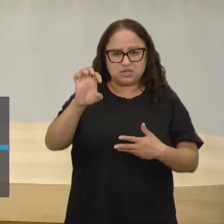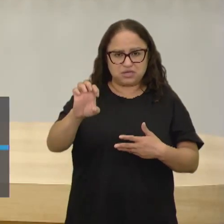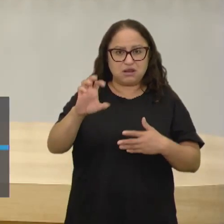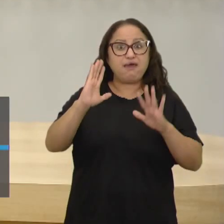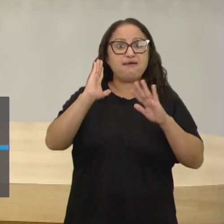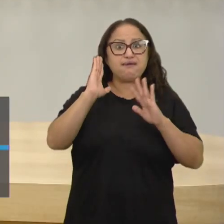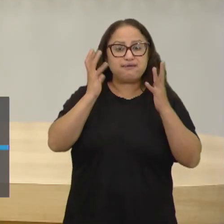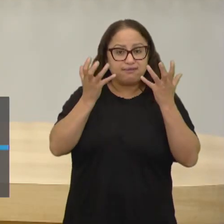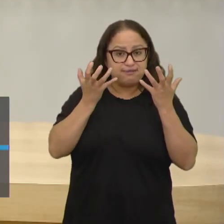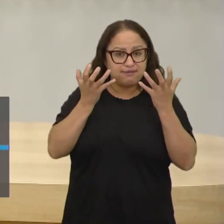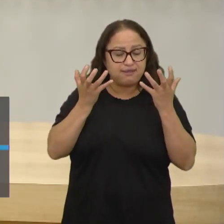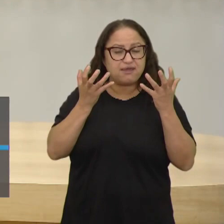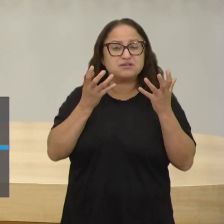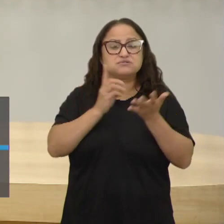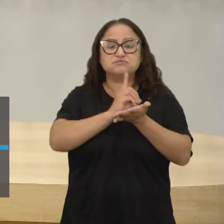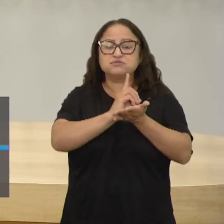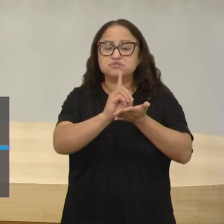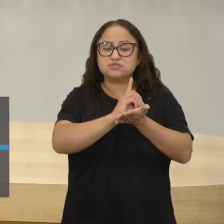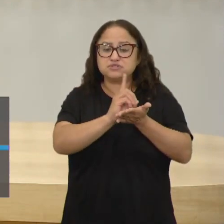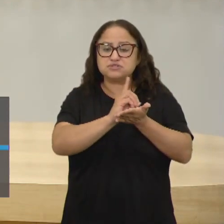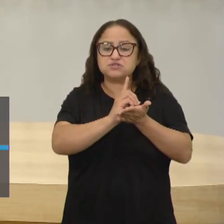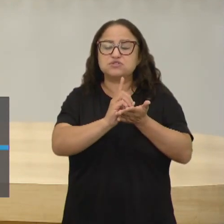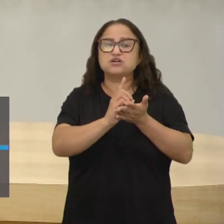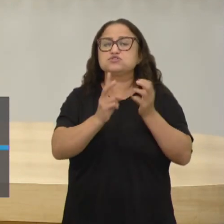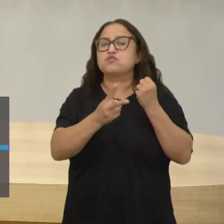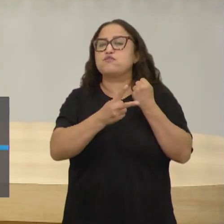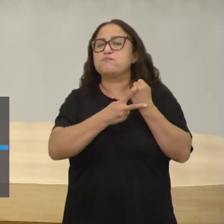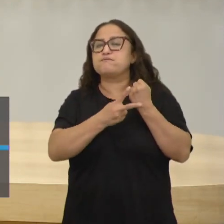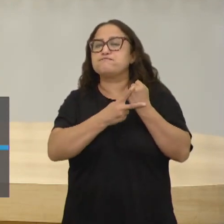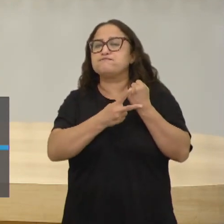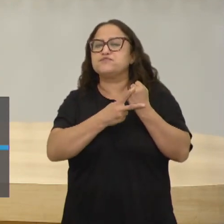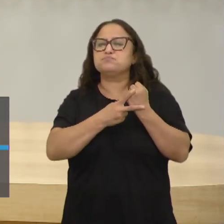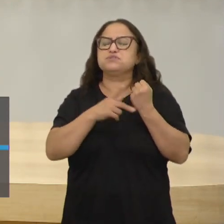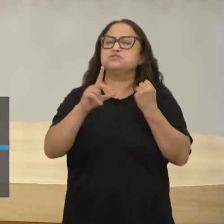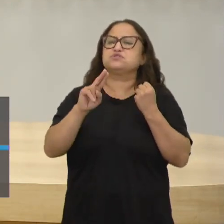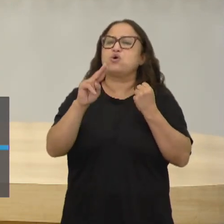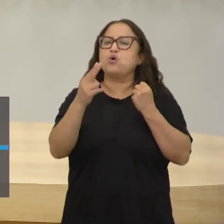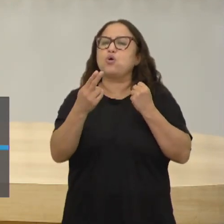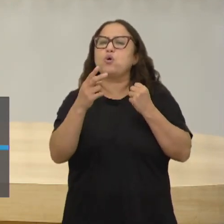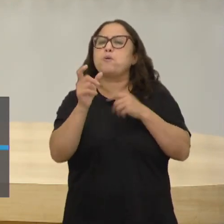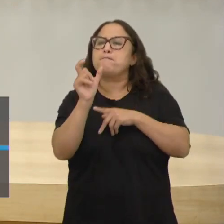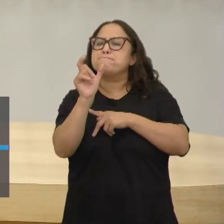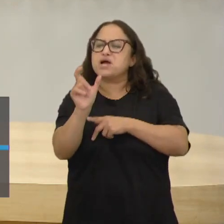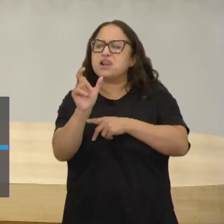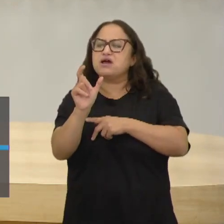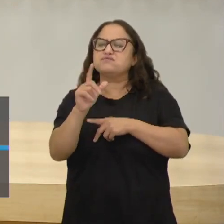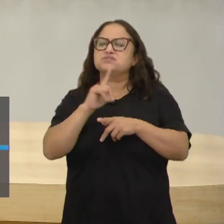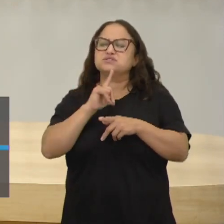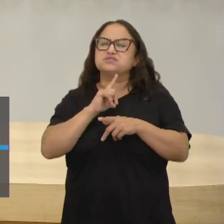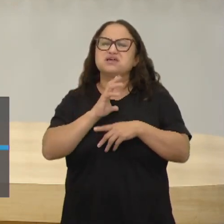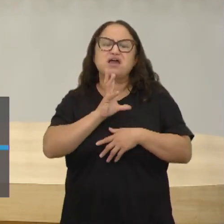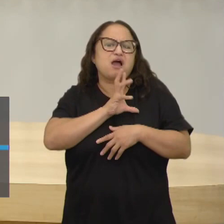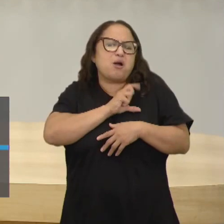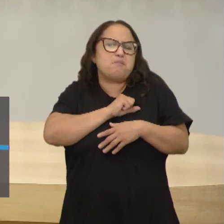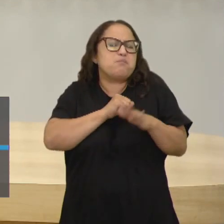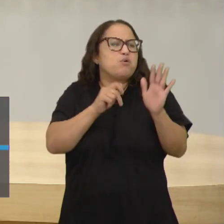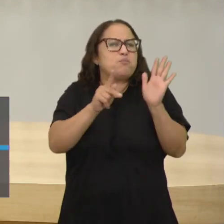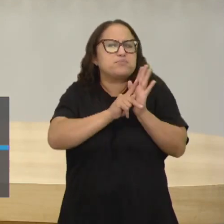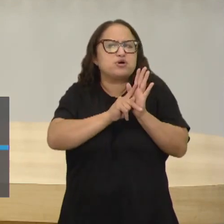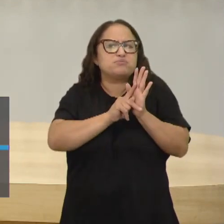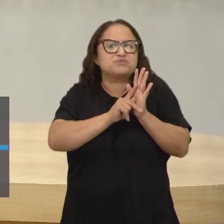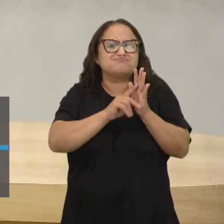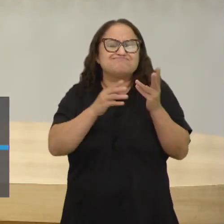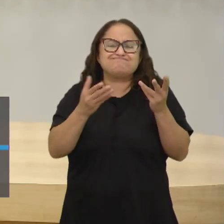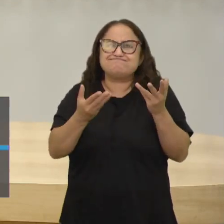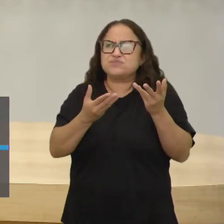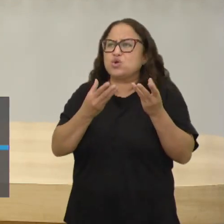seu dicionário filosófico, alguns verbetes. Aí ele emperra no verbete amor próprio, porque ele diz assim,